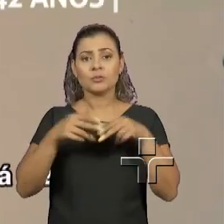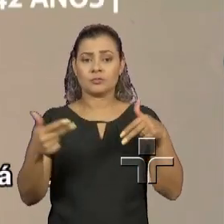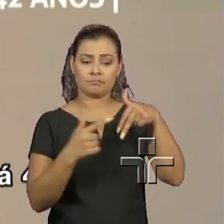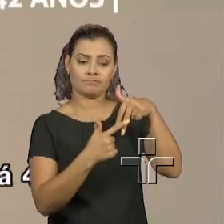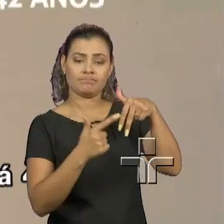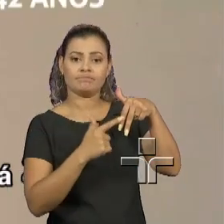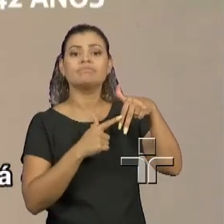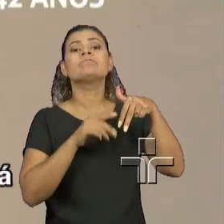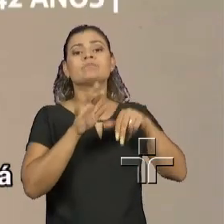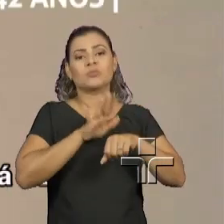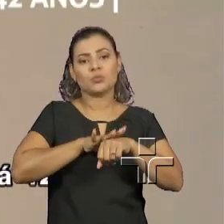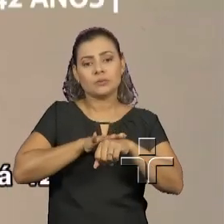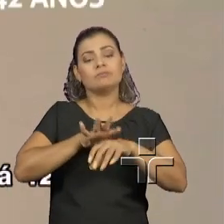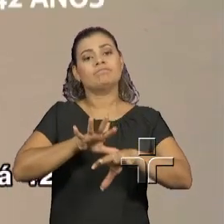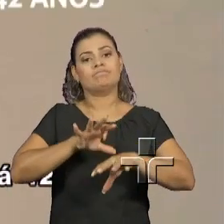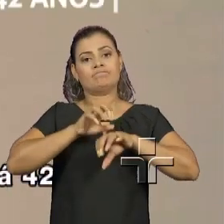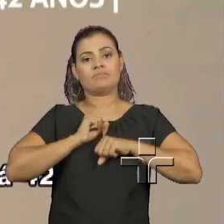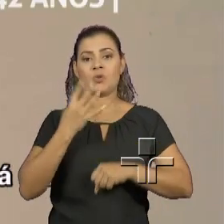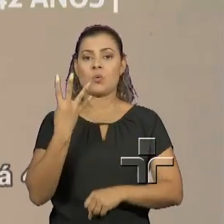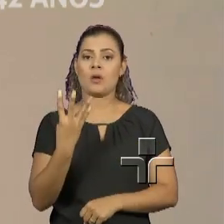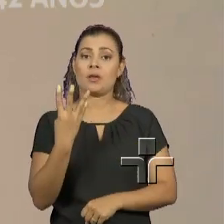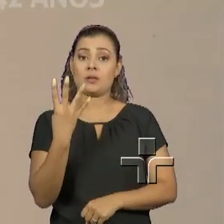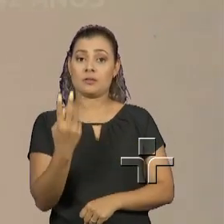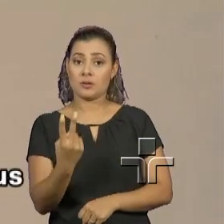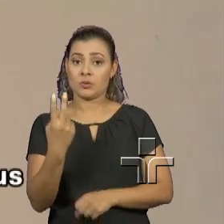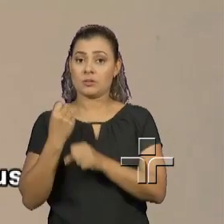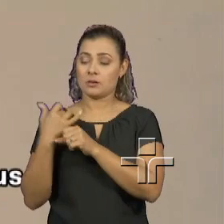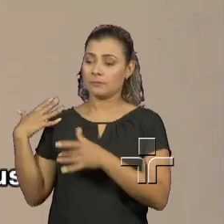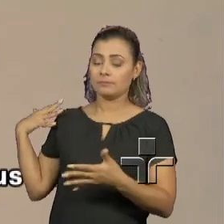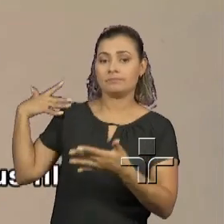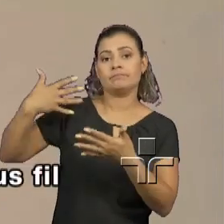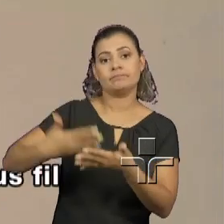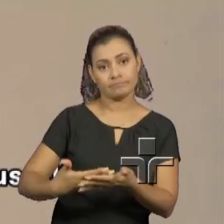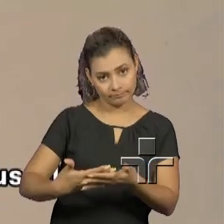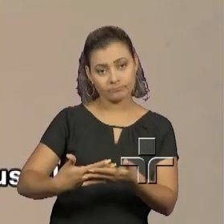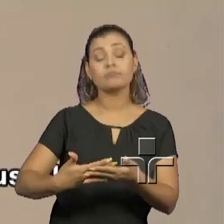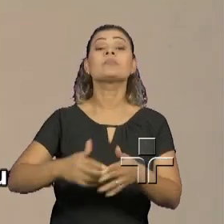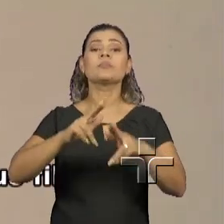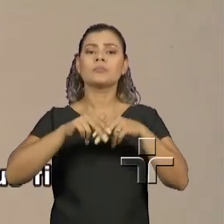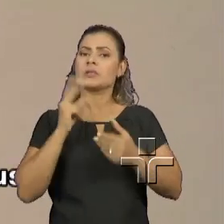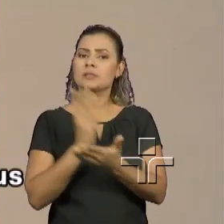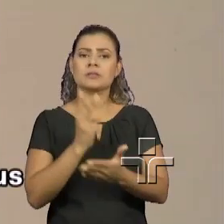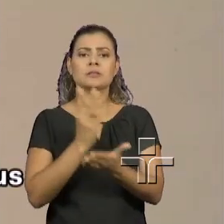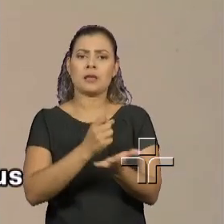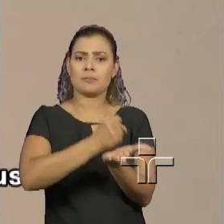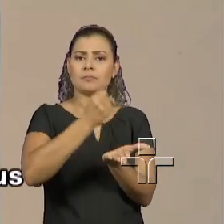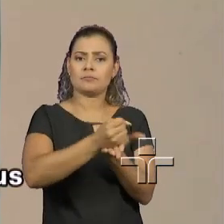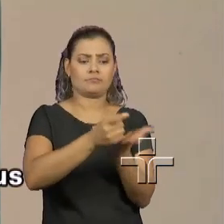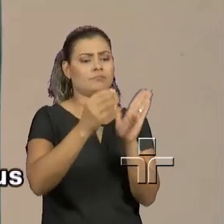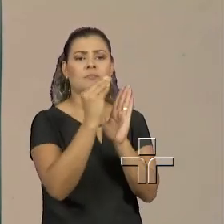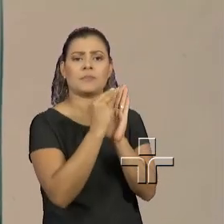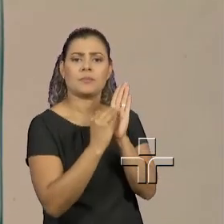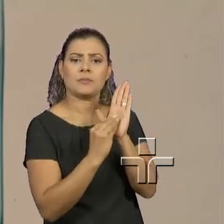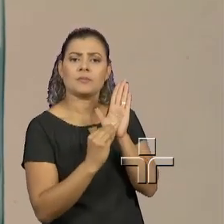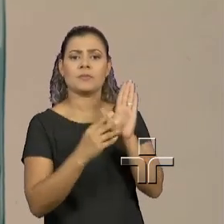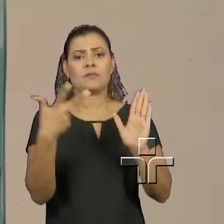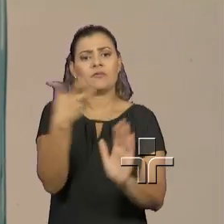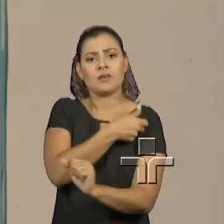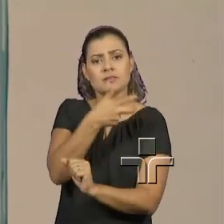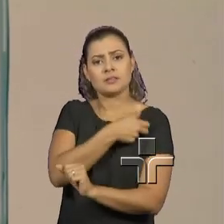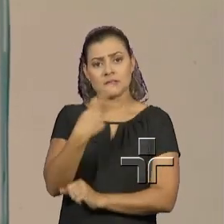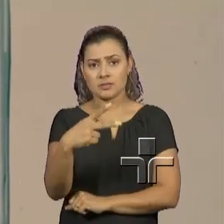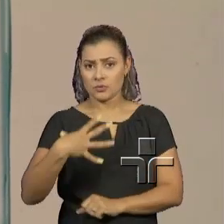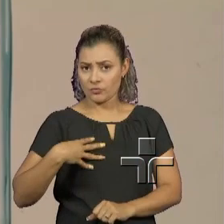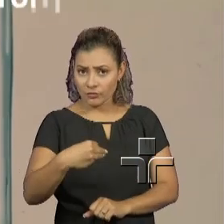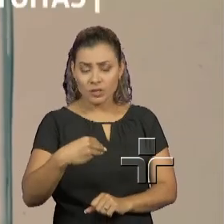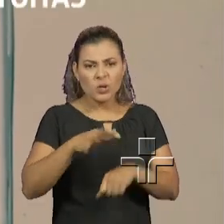faz parte da minha vida há 42. Atualize sempre a caderneta de vacinação dos seus filhos e não deixe